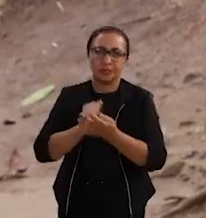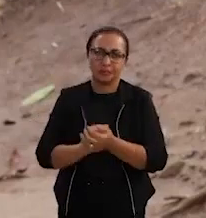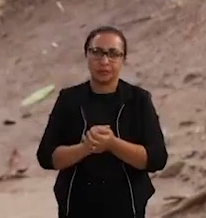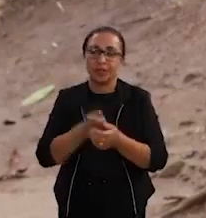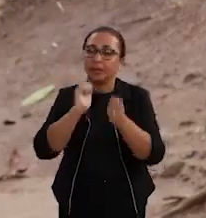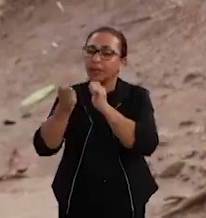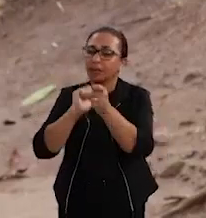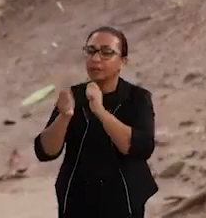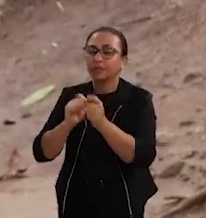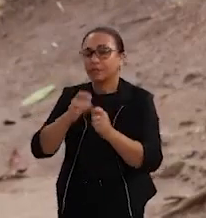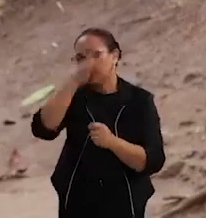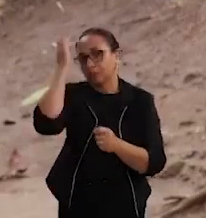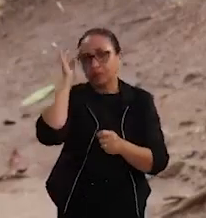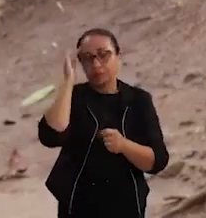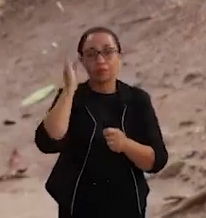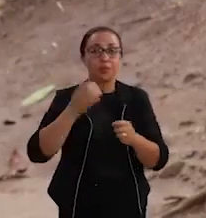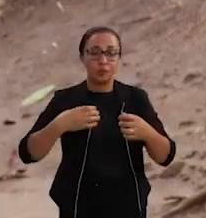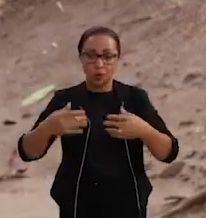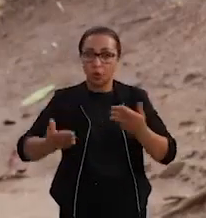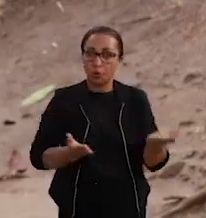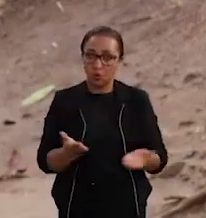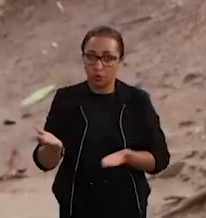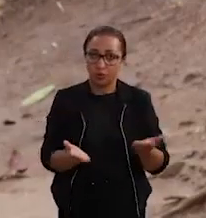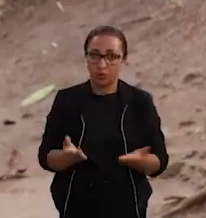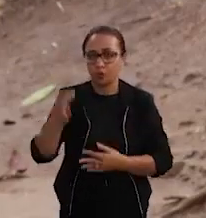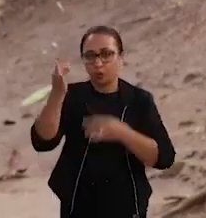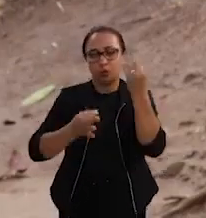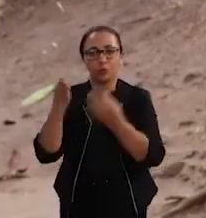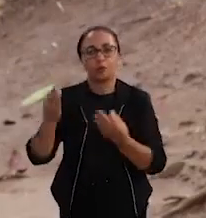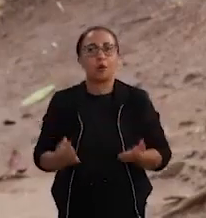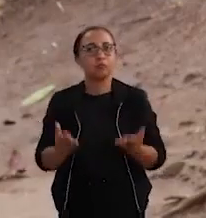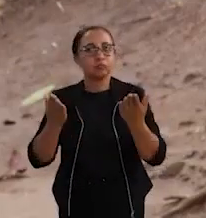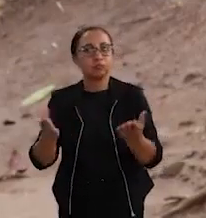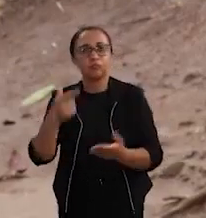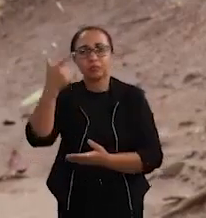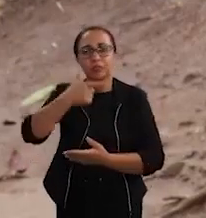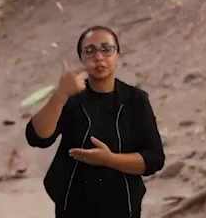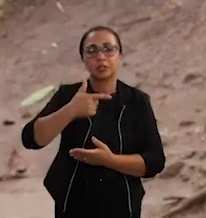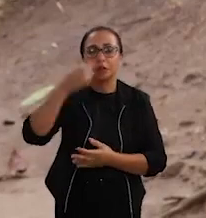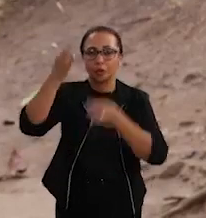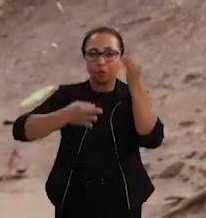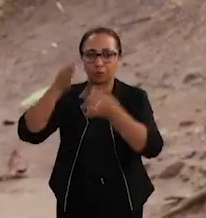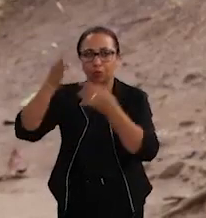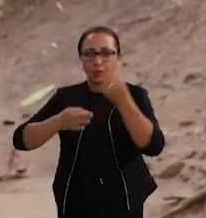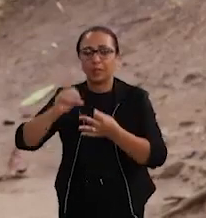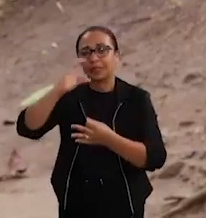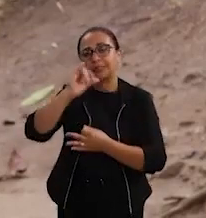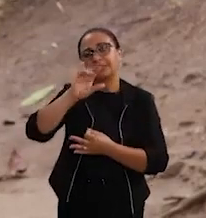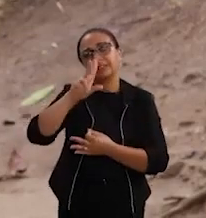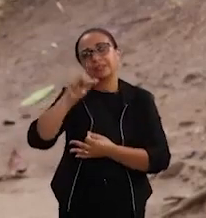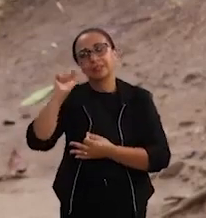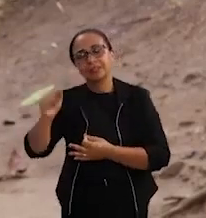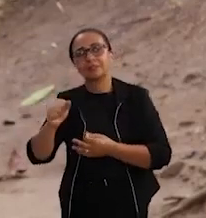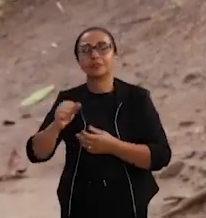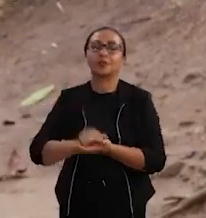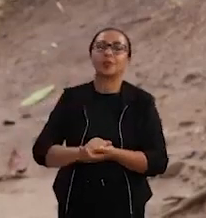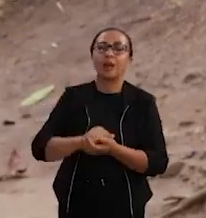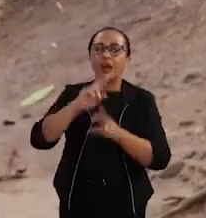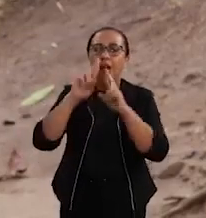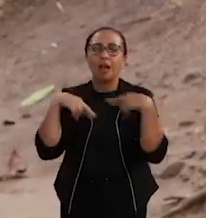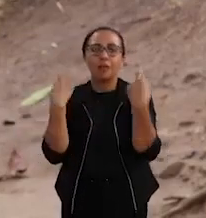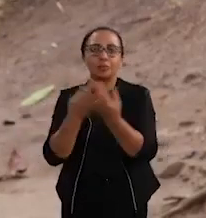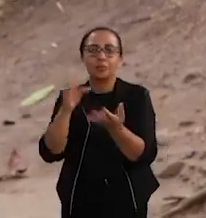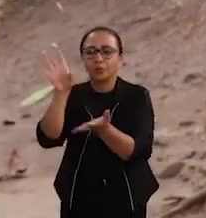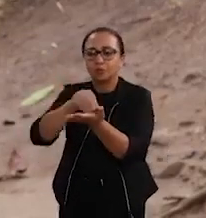ideia é, a partir de entrevistas com usuários dos serviços jurídicos oferecidos na segunda vara do Juizado Especial Cível de Juazeiro